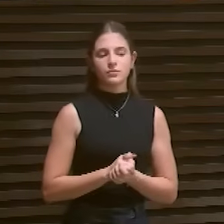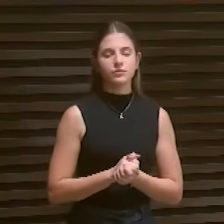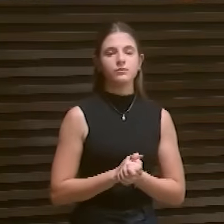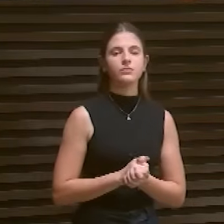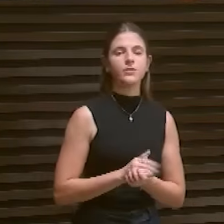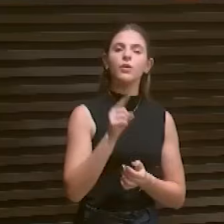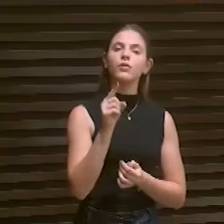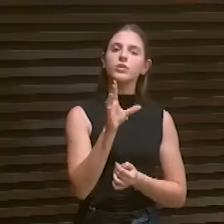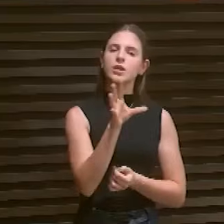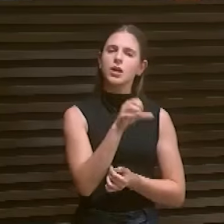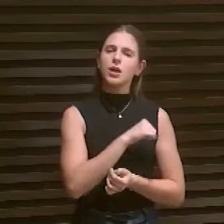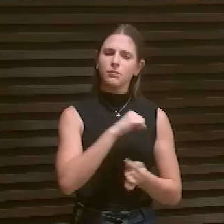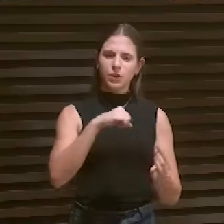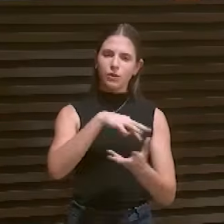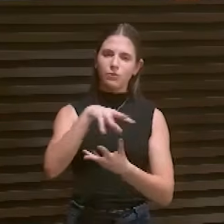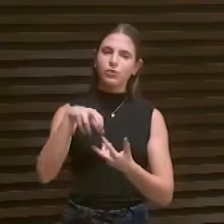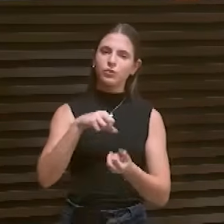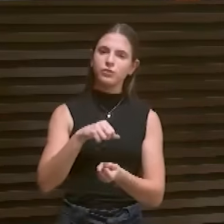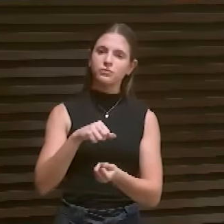Você ama o mundo?